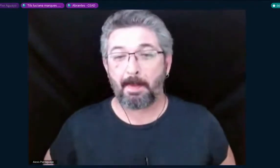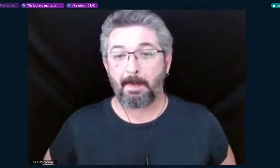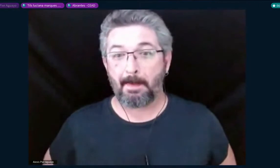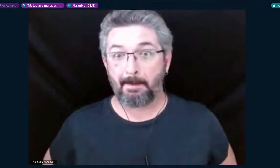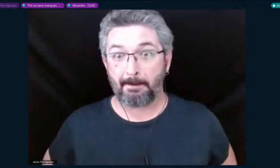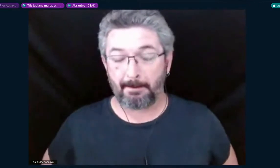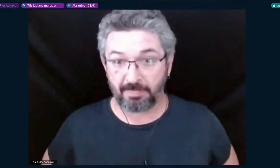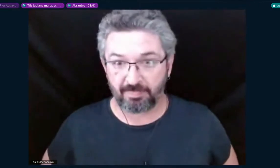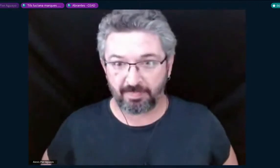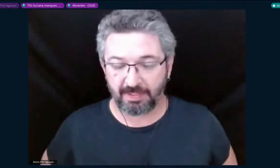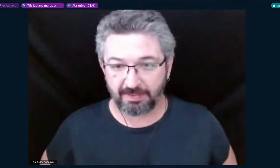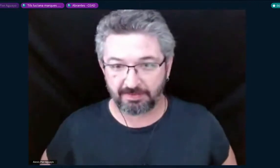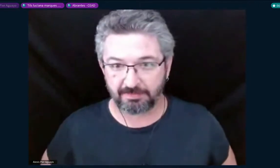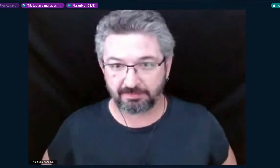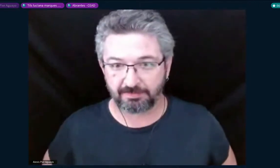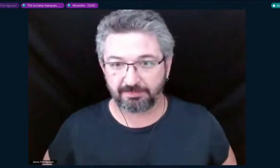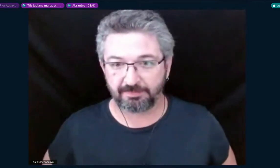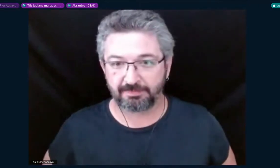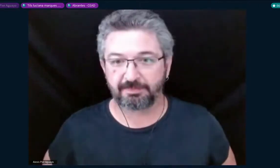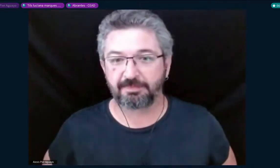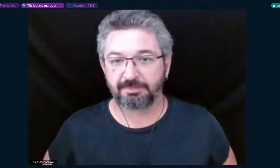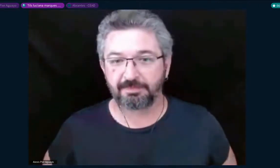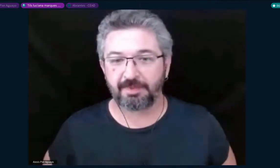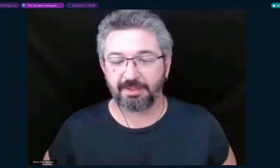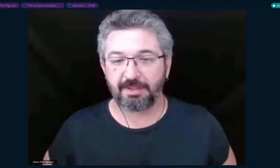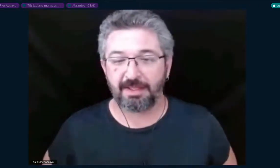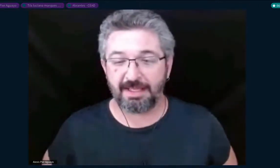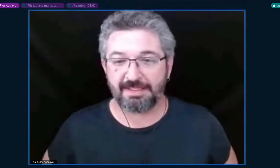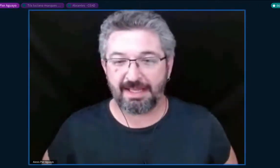Verso Ciro Gomes, né? O stand-up Ciro Gomes, né?